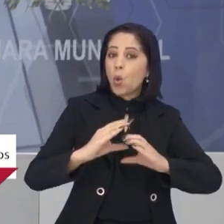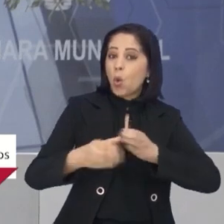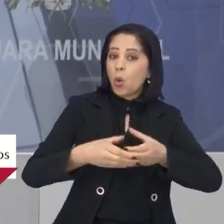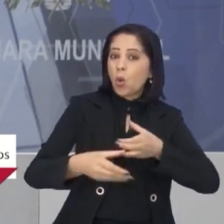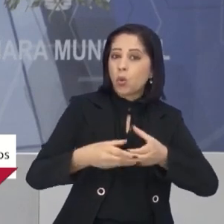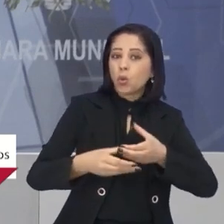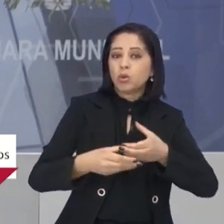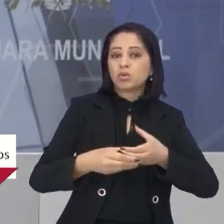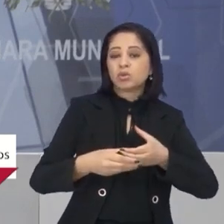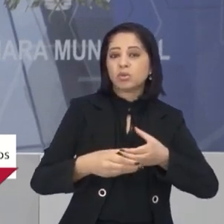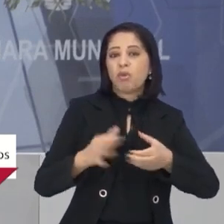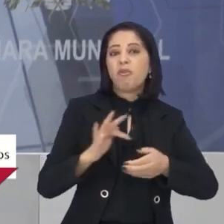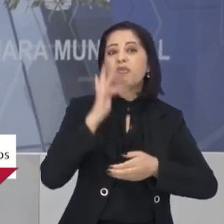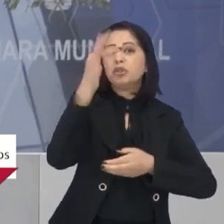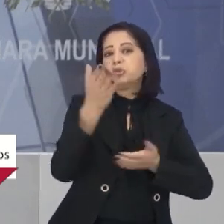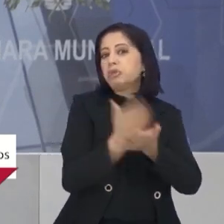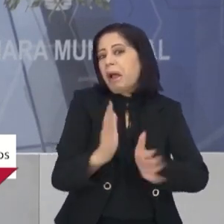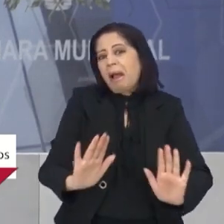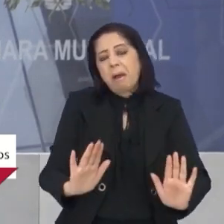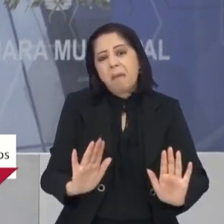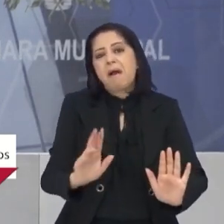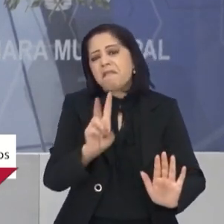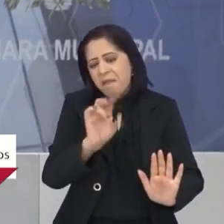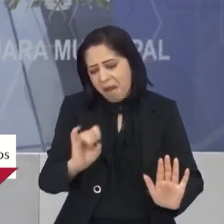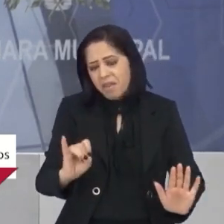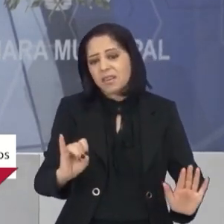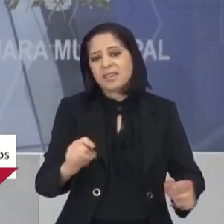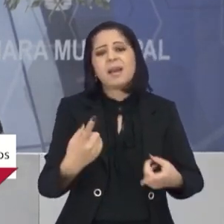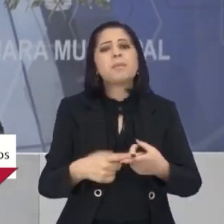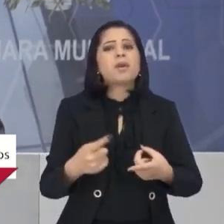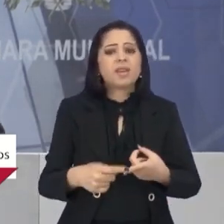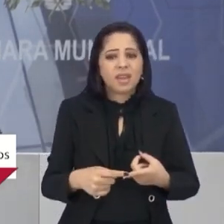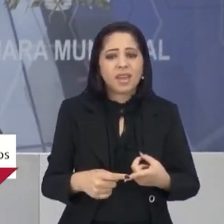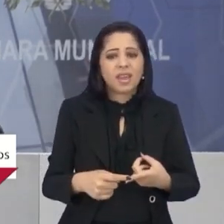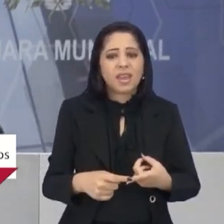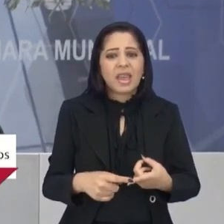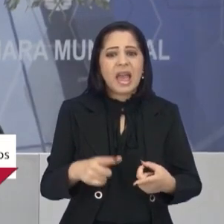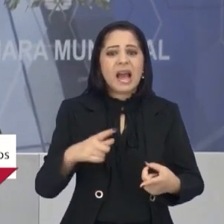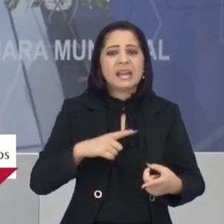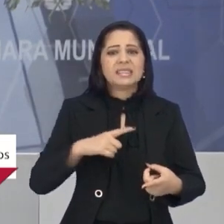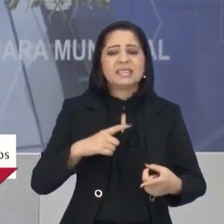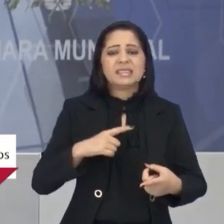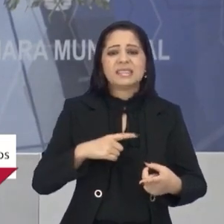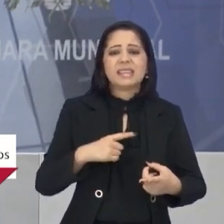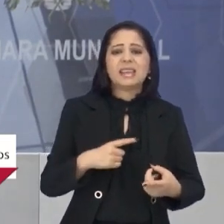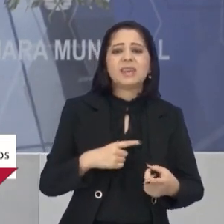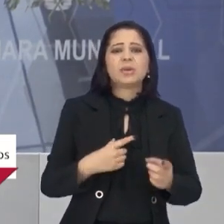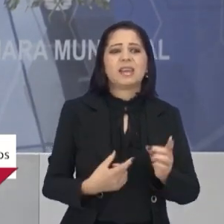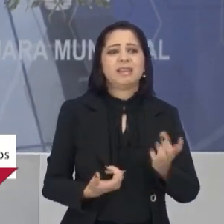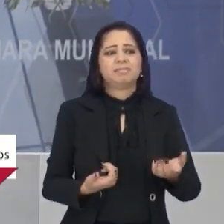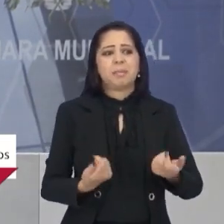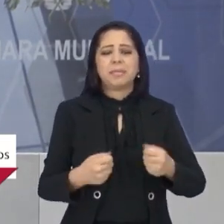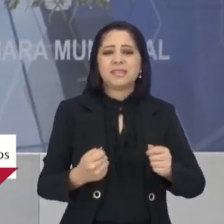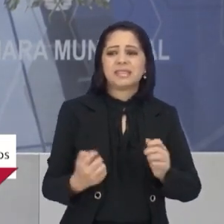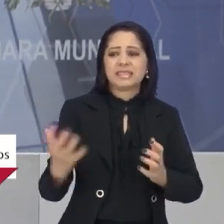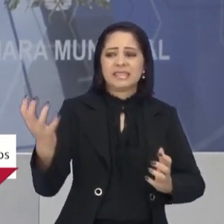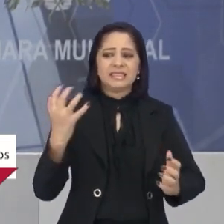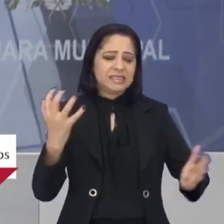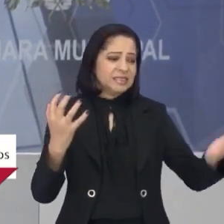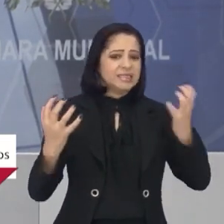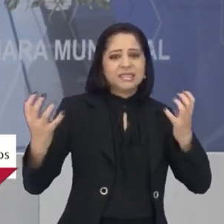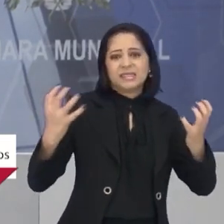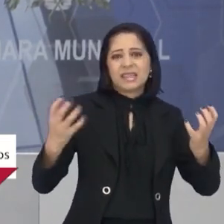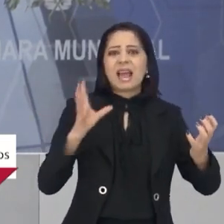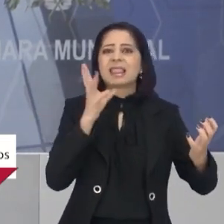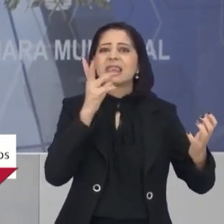acabar tá tá no fim por você tem muita pressão orçamentária pressão de gestão demora para